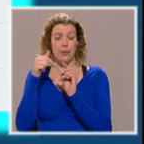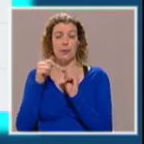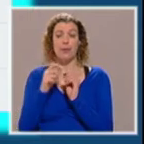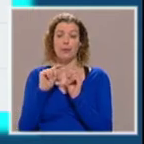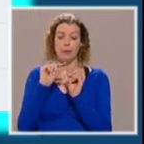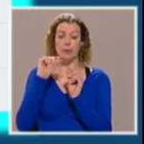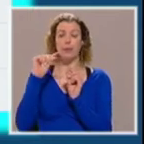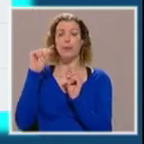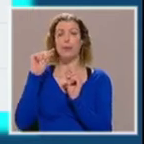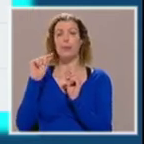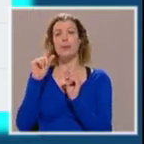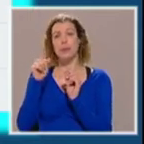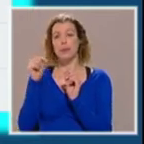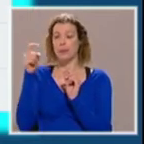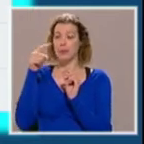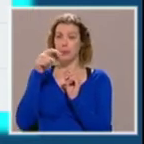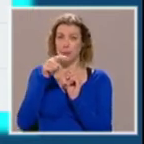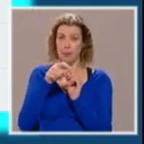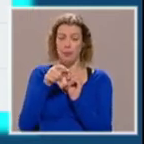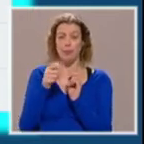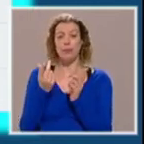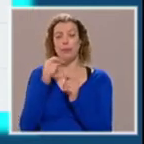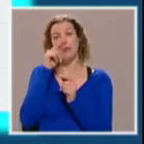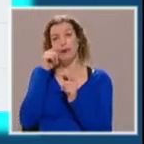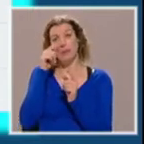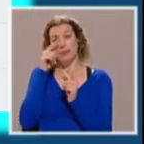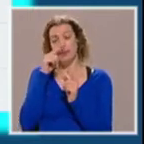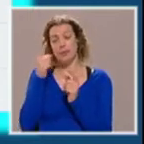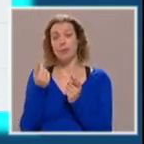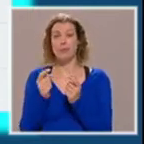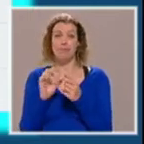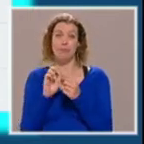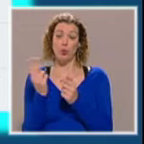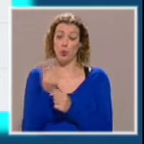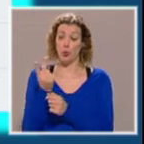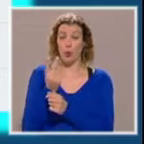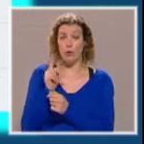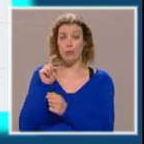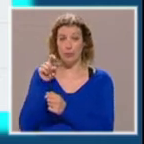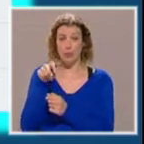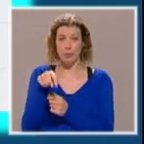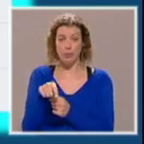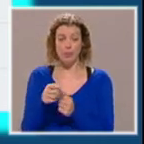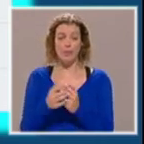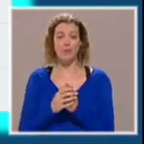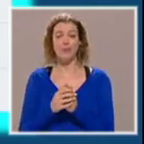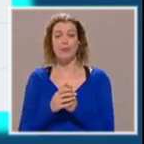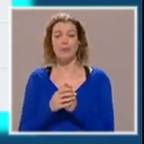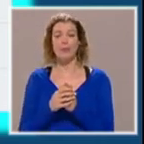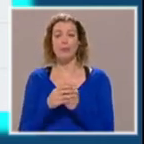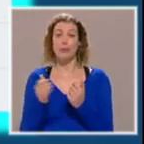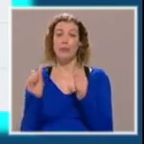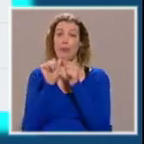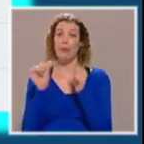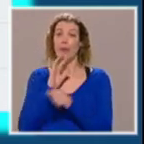que é responsável por conduzir quer a urina, quer o esperma. Ou seja, o